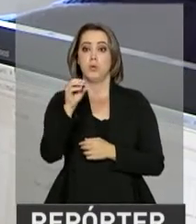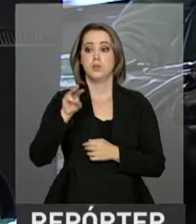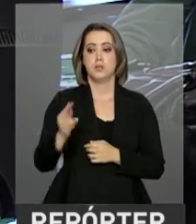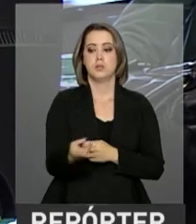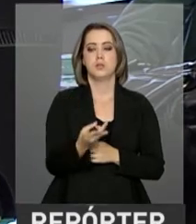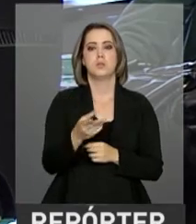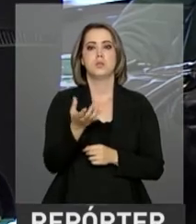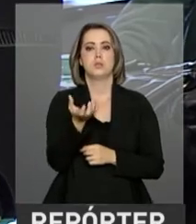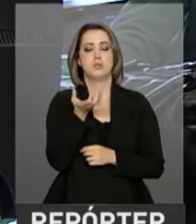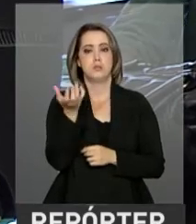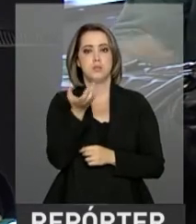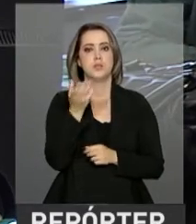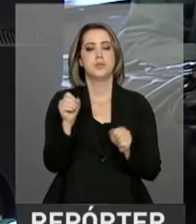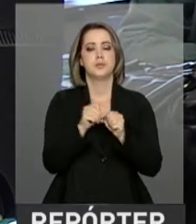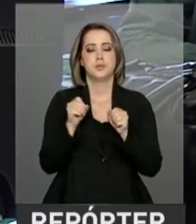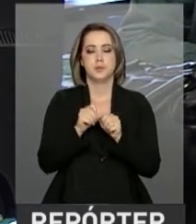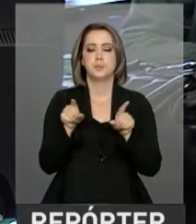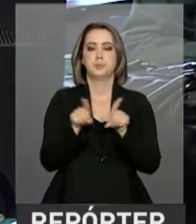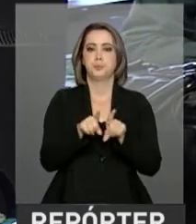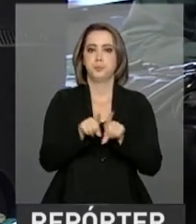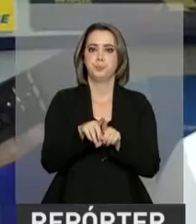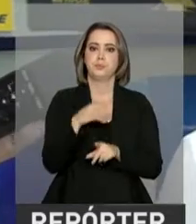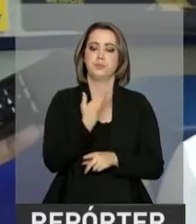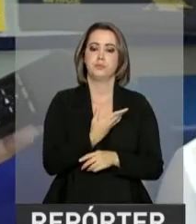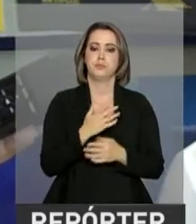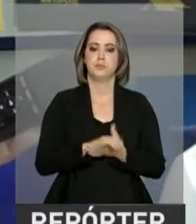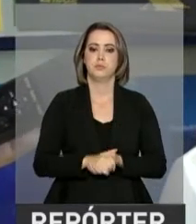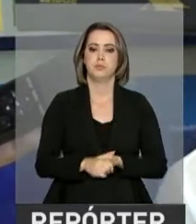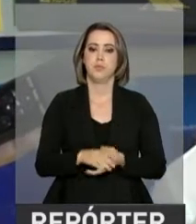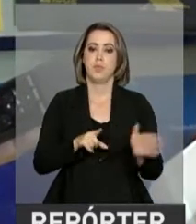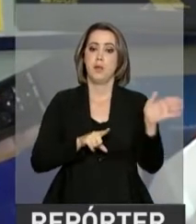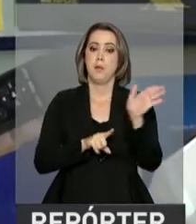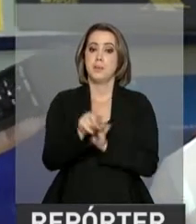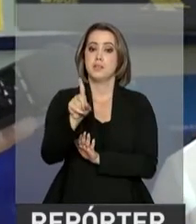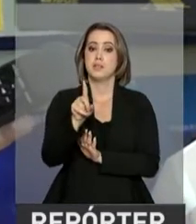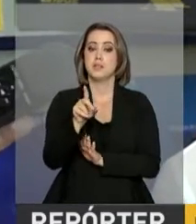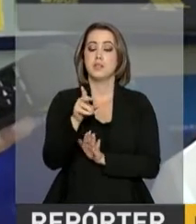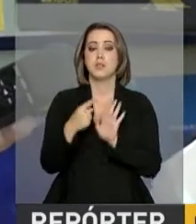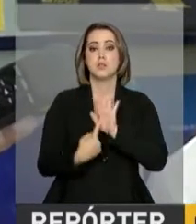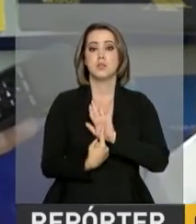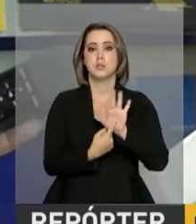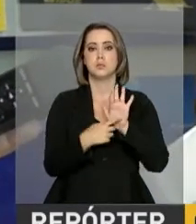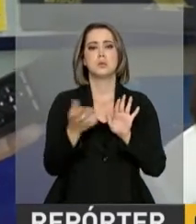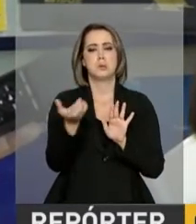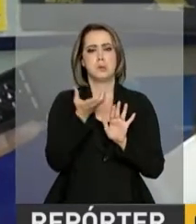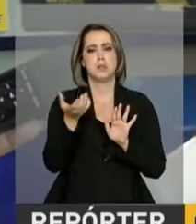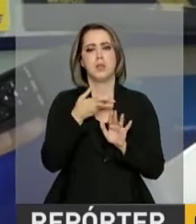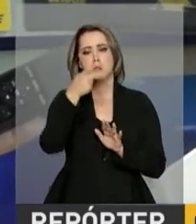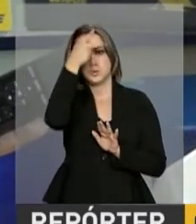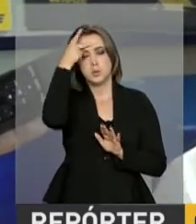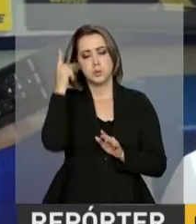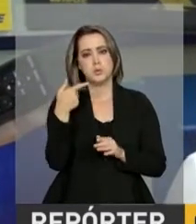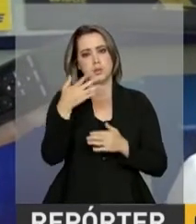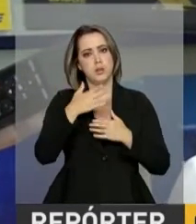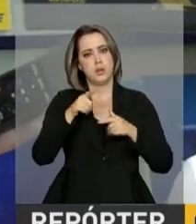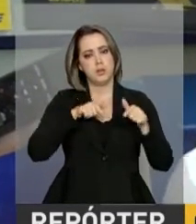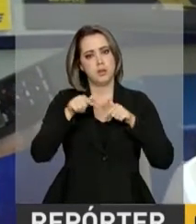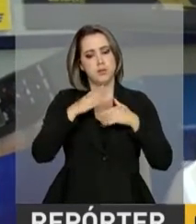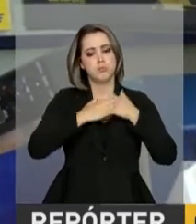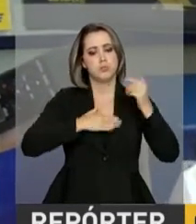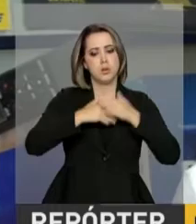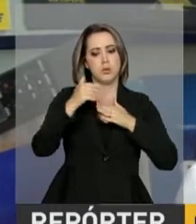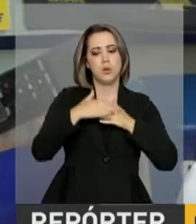milhões gostariam de frequentar este tipo de curso. A pesquisa mostra que existe um interesse por qualificação. De uma forma geral, a educação